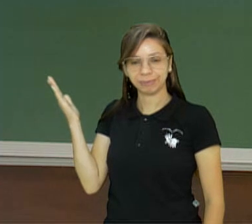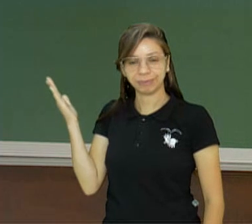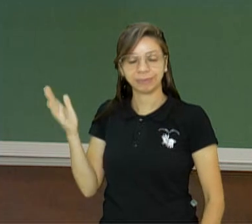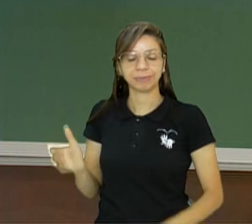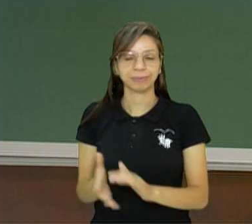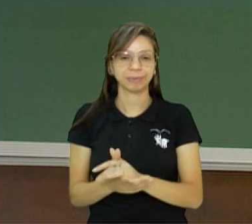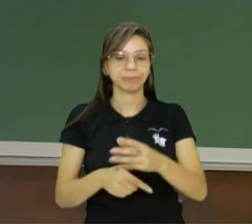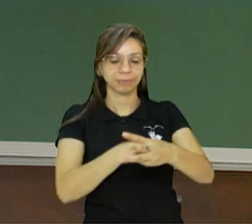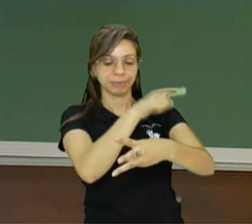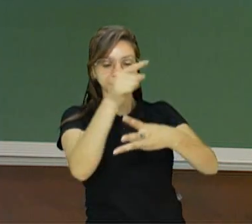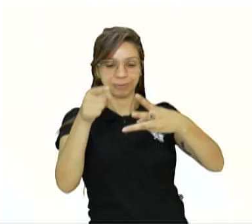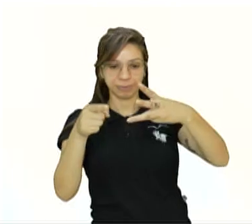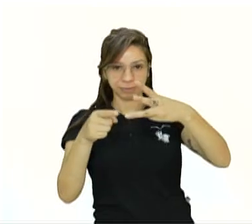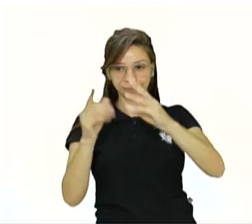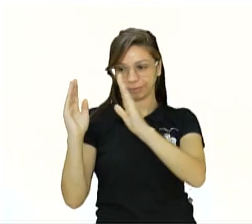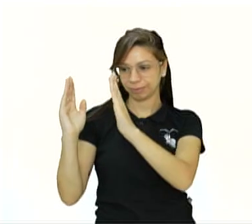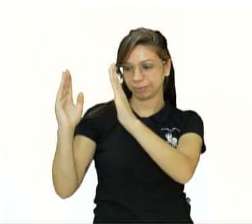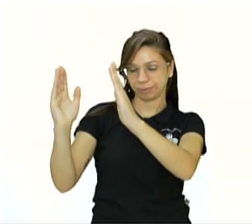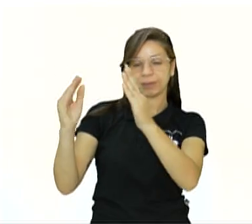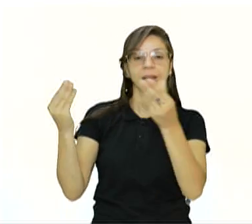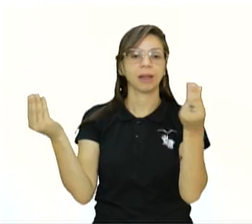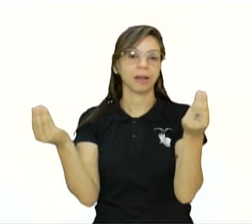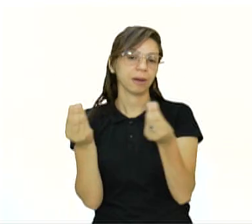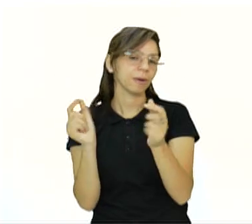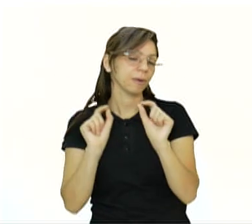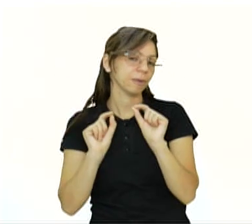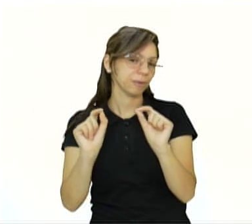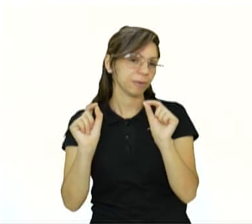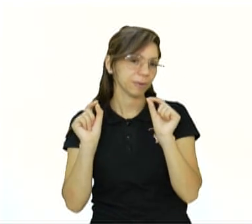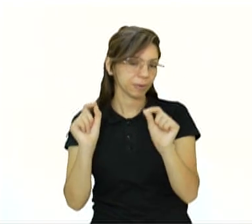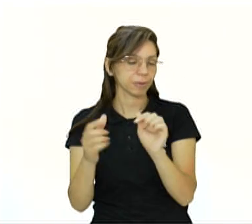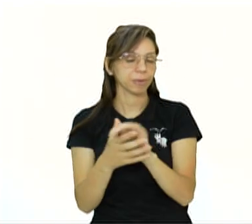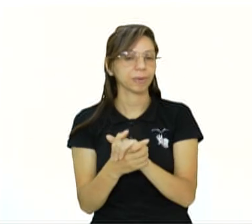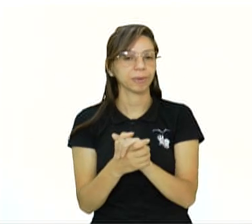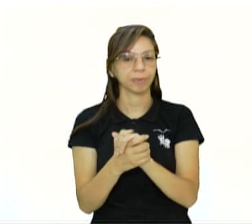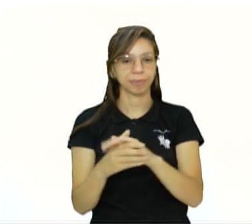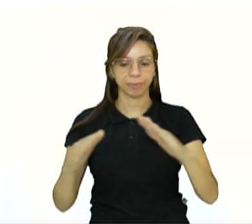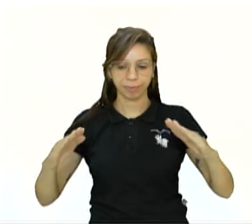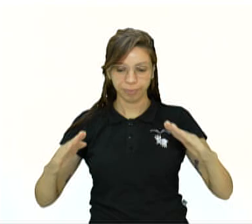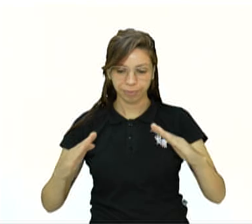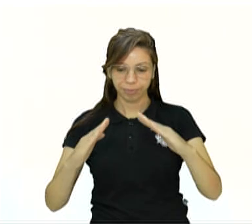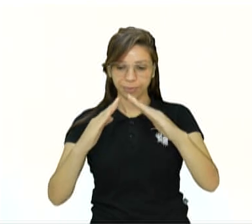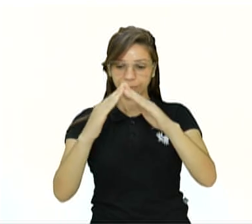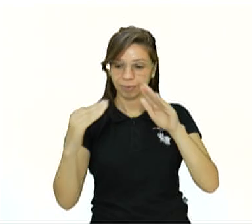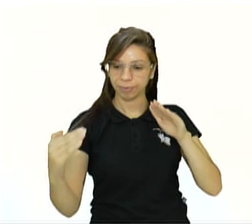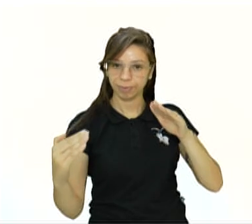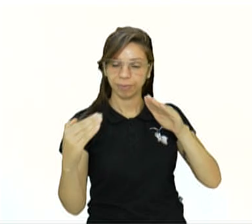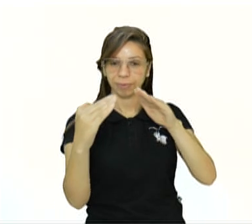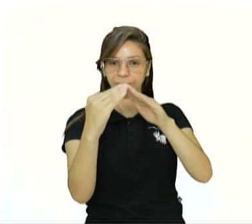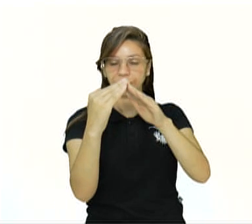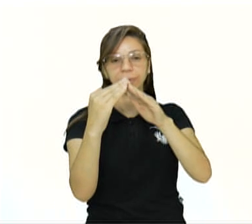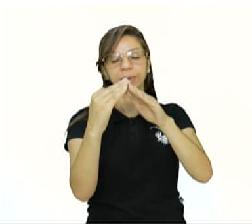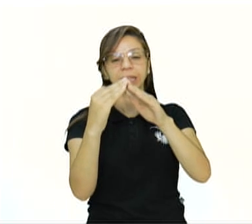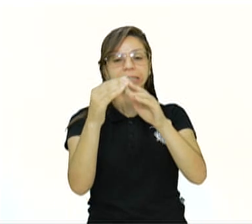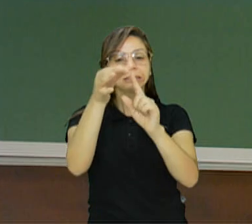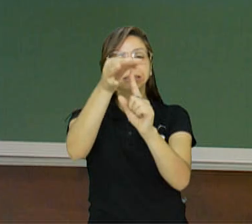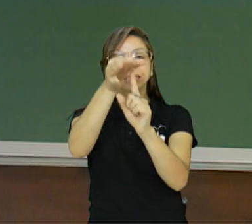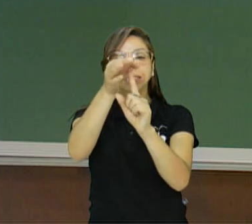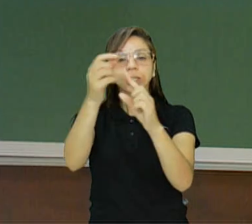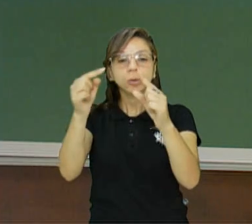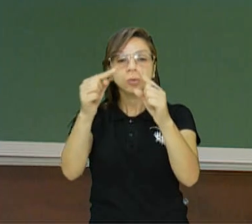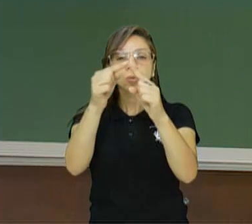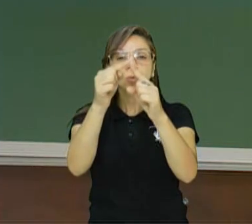passo 3. Agora, coloque uma jujuba juntando os 4 palitinhos inclinados. Ou